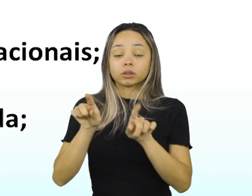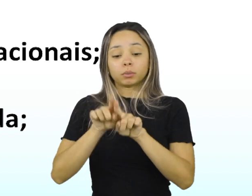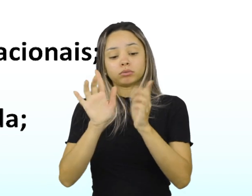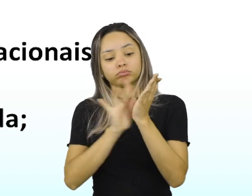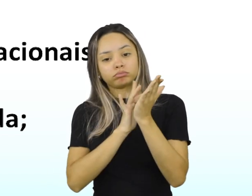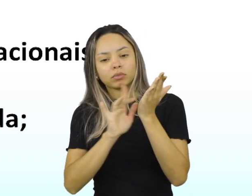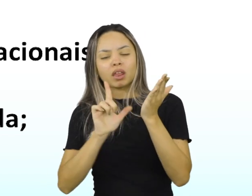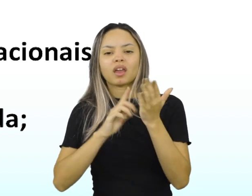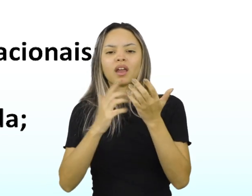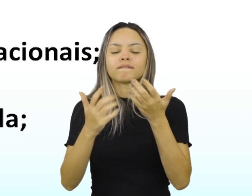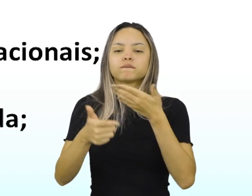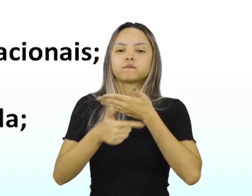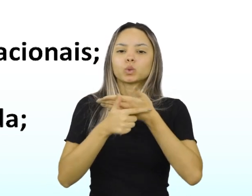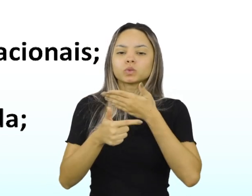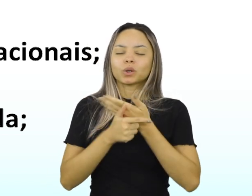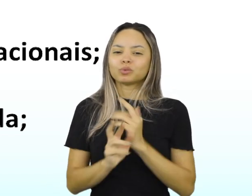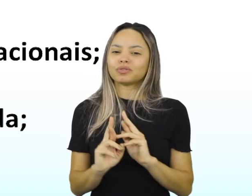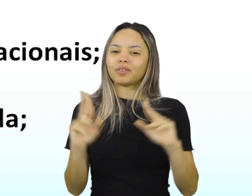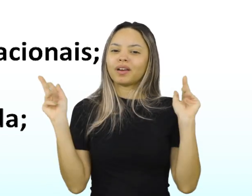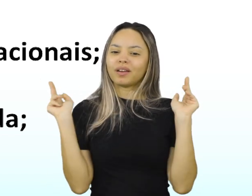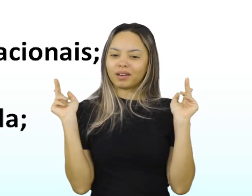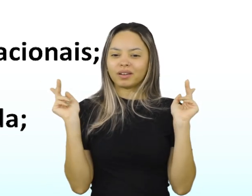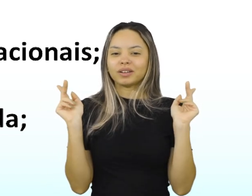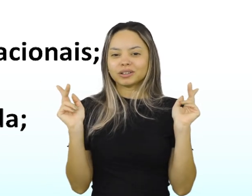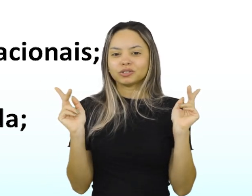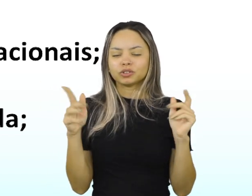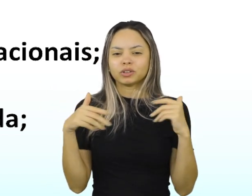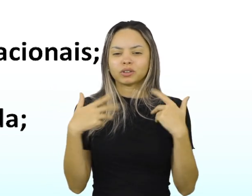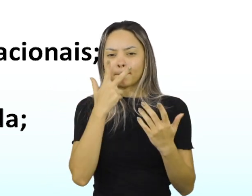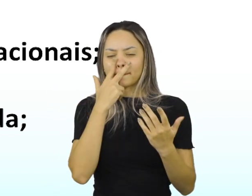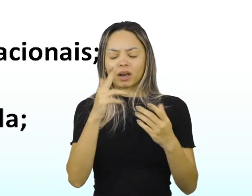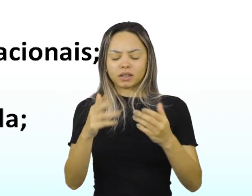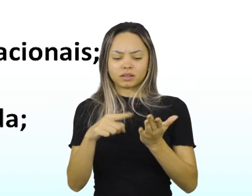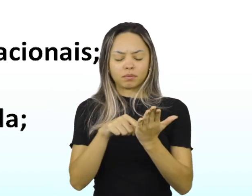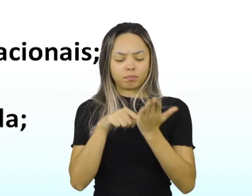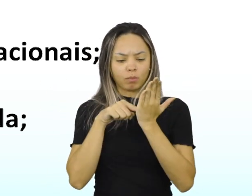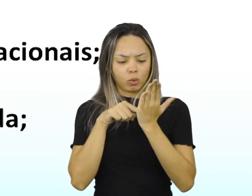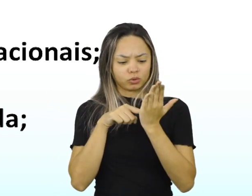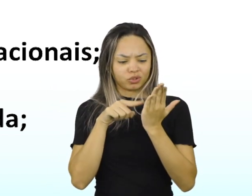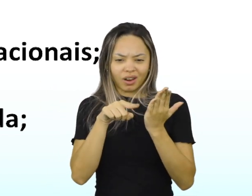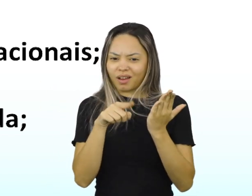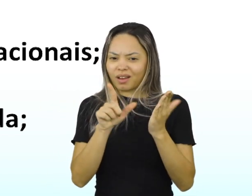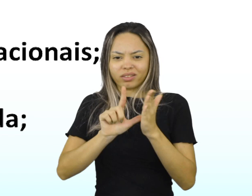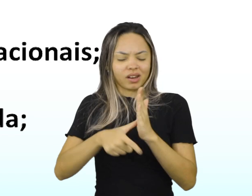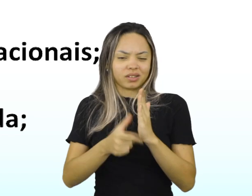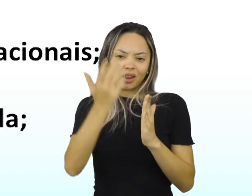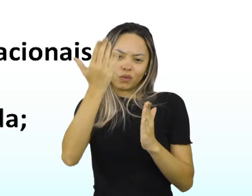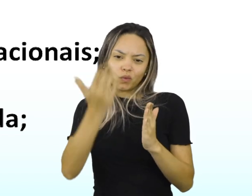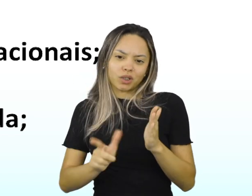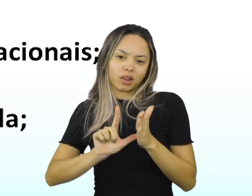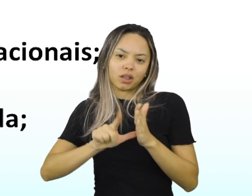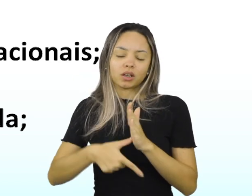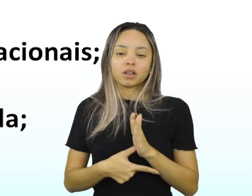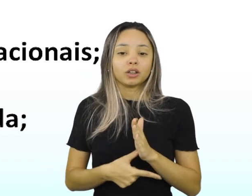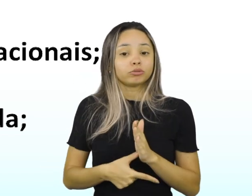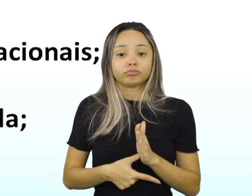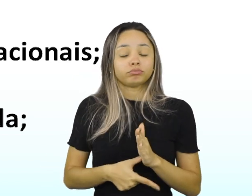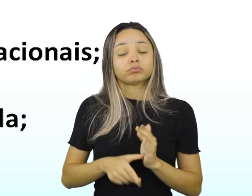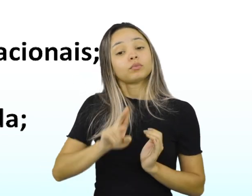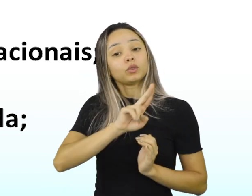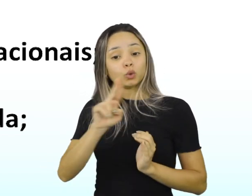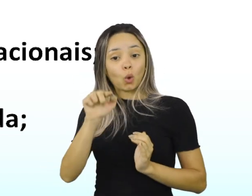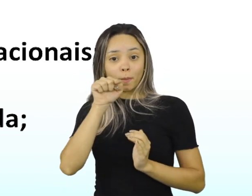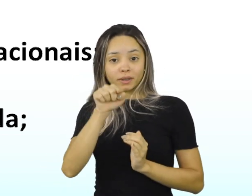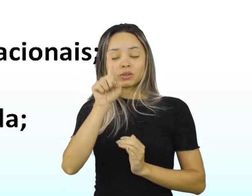aparelho celular que traz uma nova função, dizendo que você está ultrapassado e que você precisa consumir mais. O nome disso, gente,